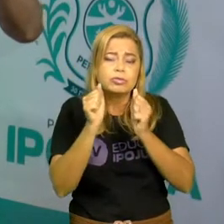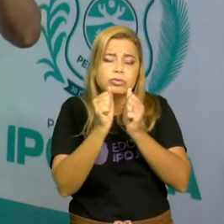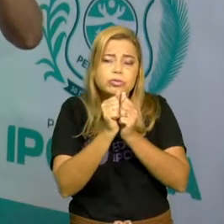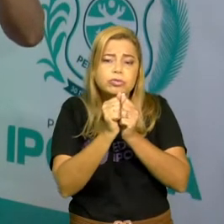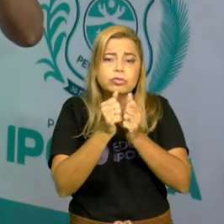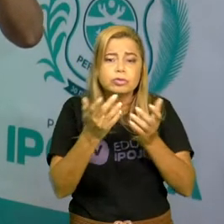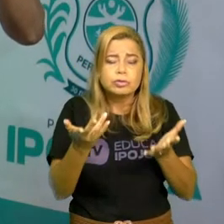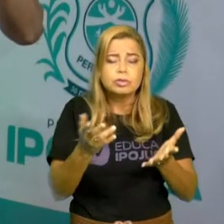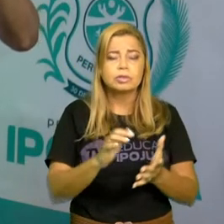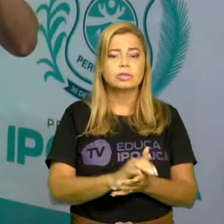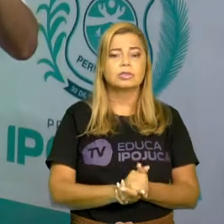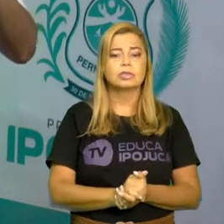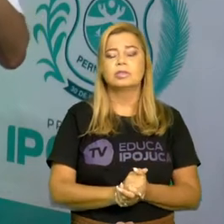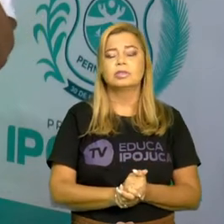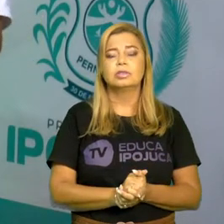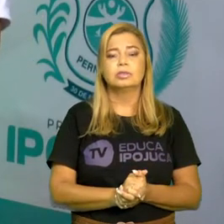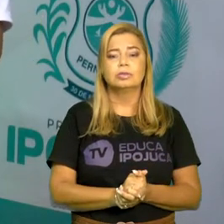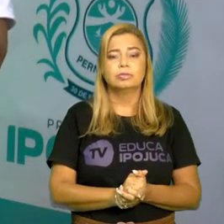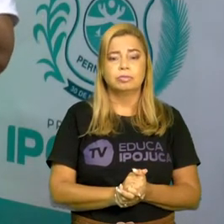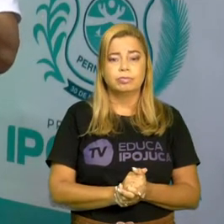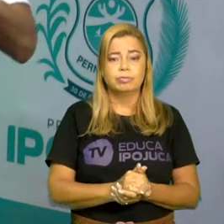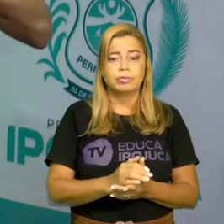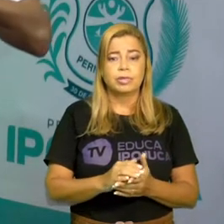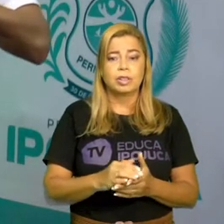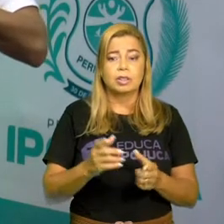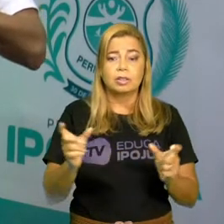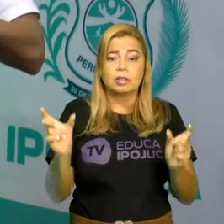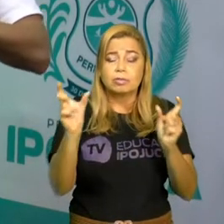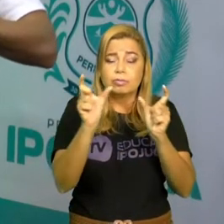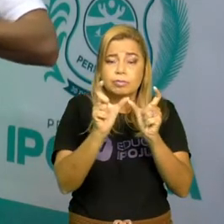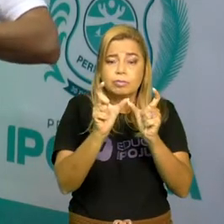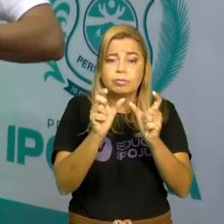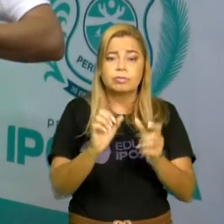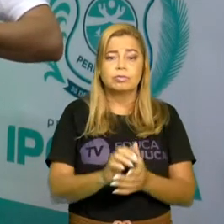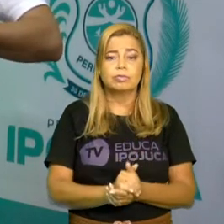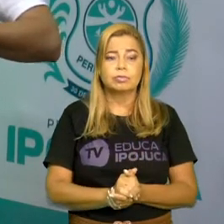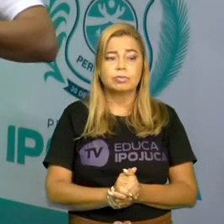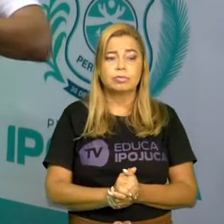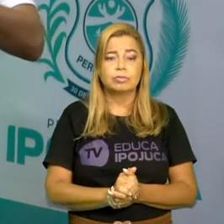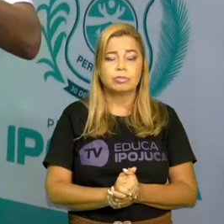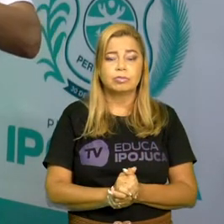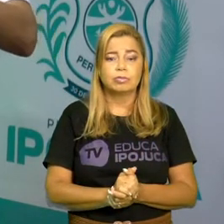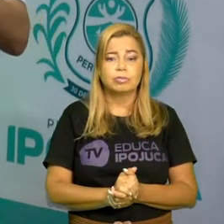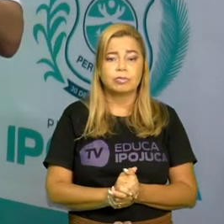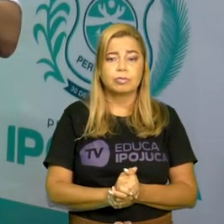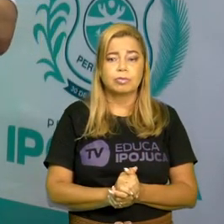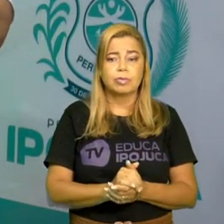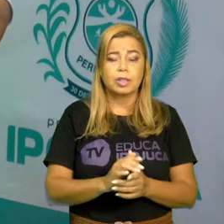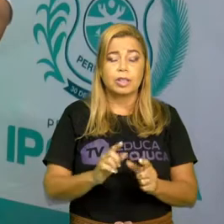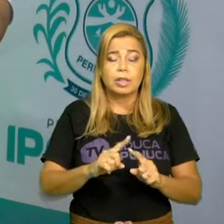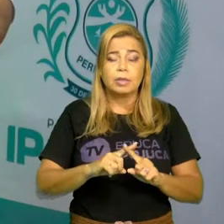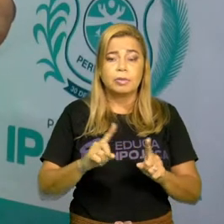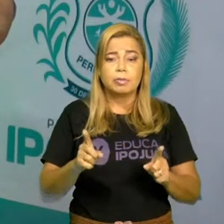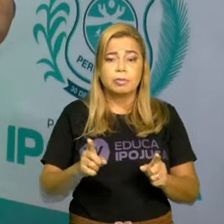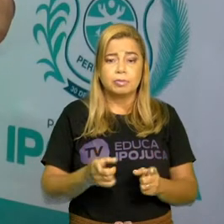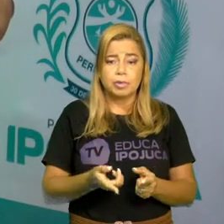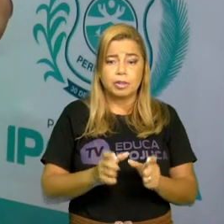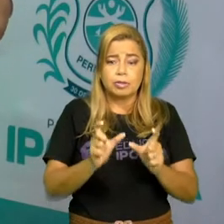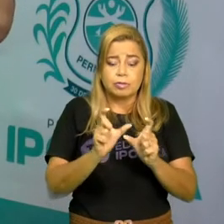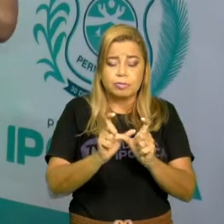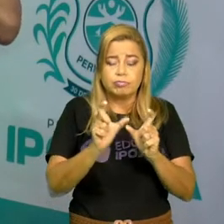cada número na sua respectiva casinha ele está composto quando a gente começa a colocar na